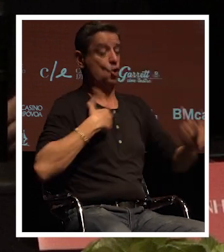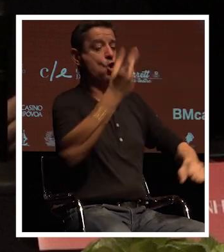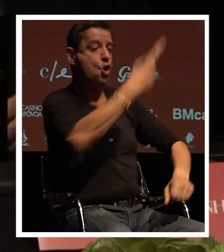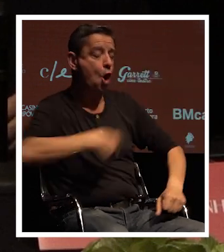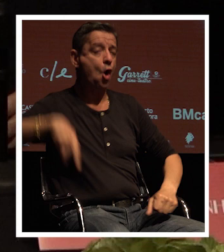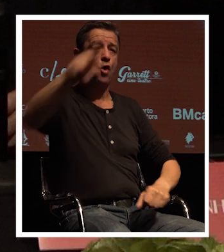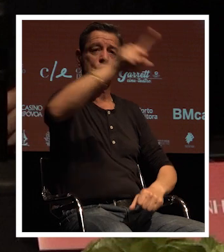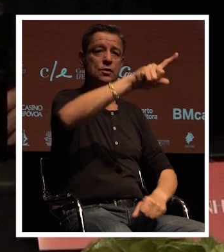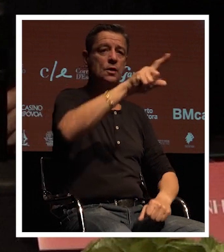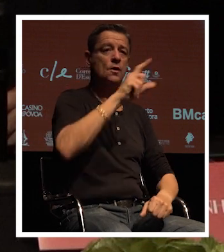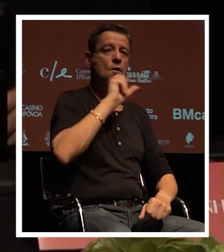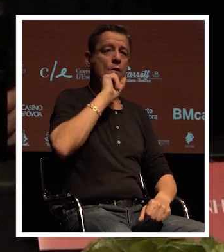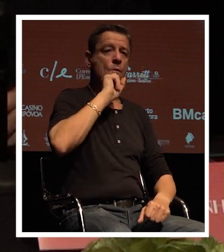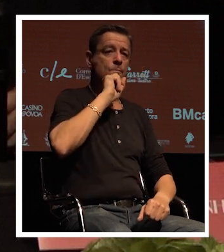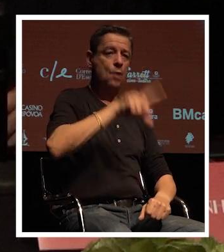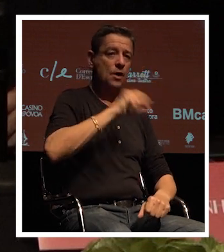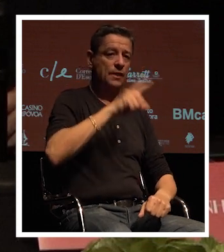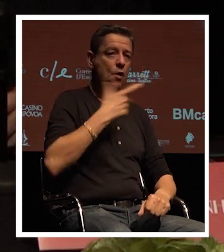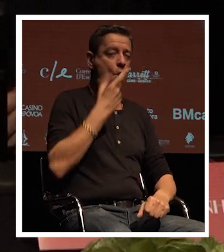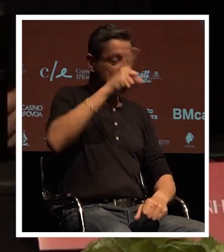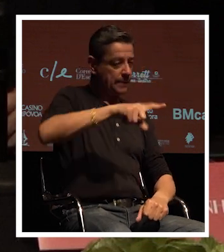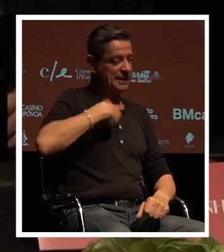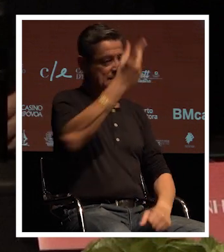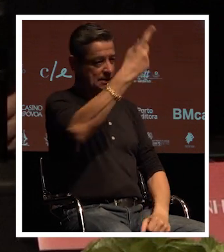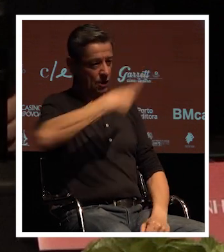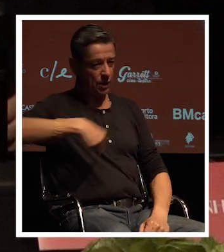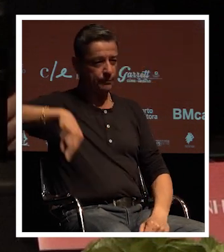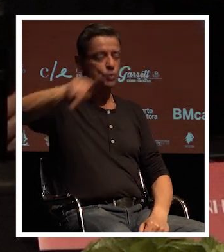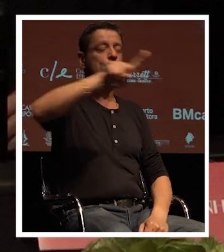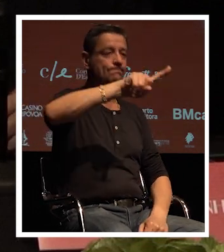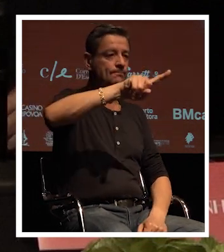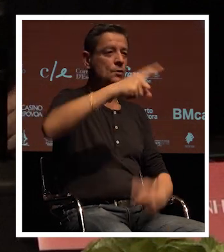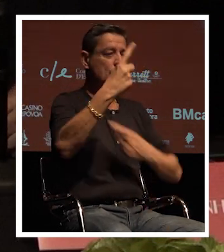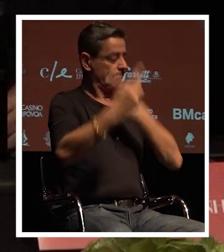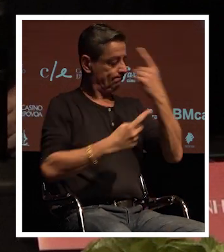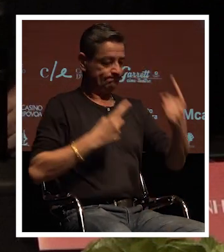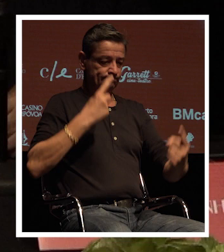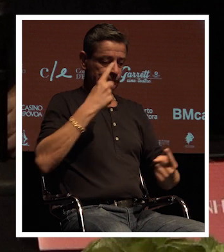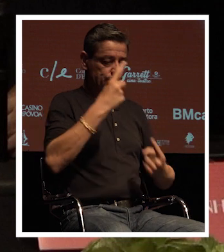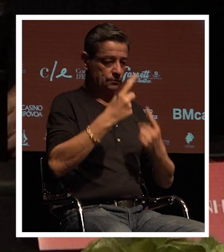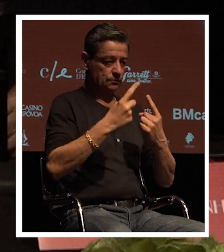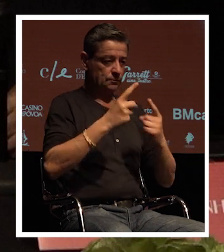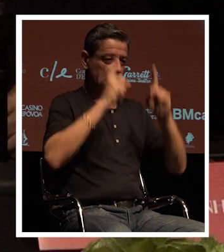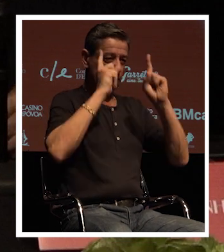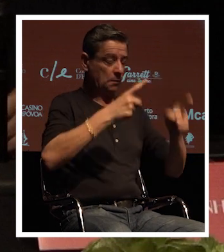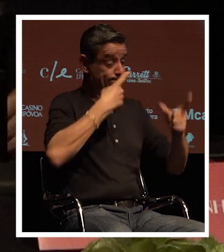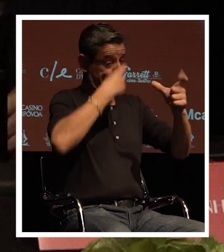que demos que nos impedem de voltar a nós somos autênticos heroinómano das